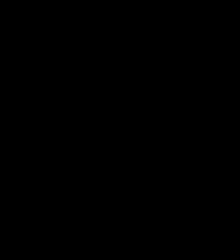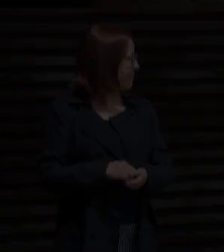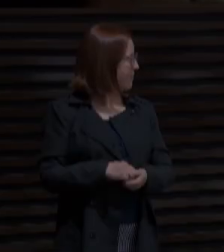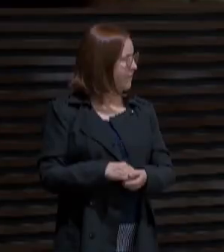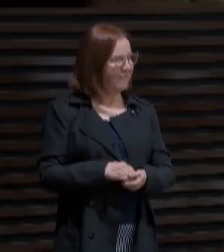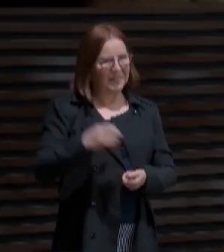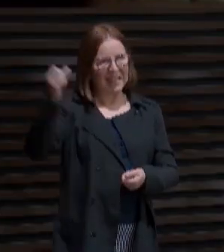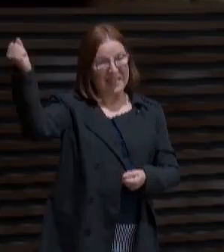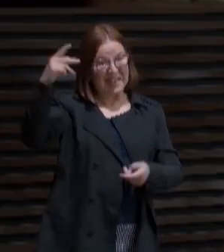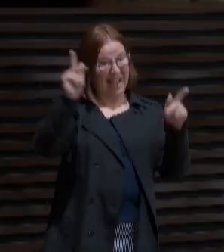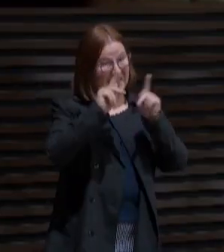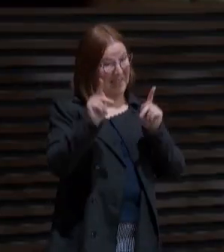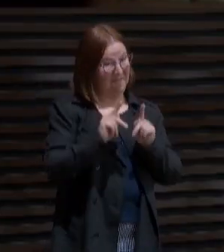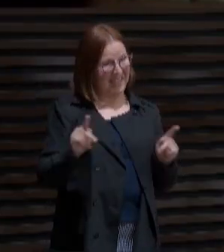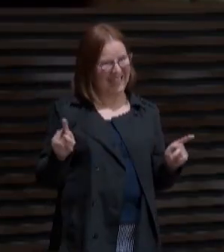Graça e paz.